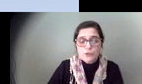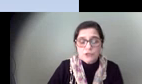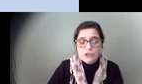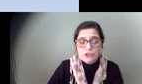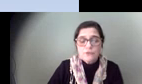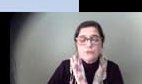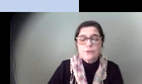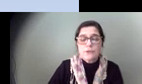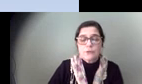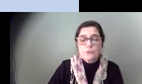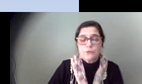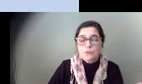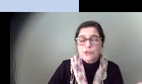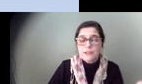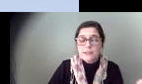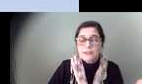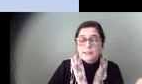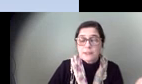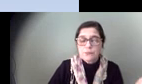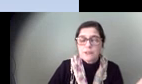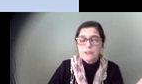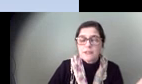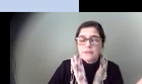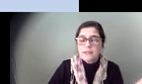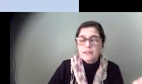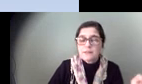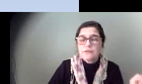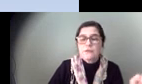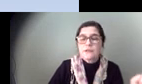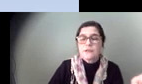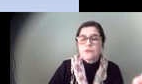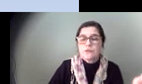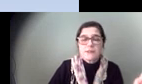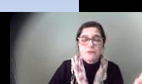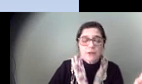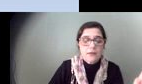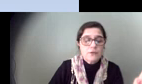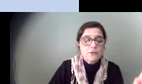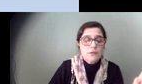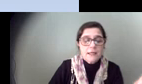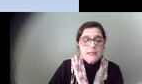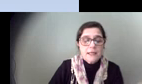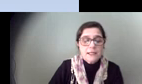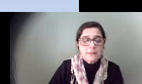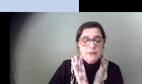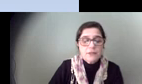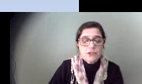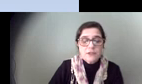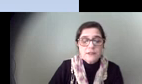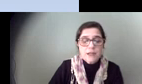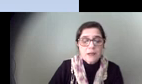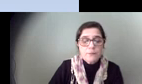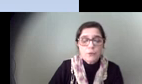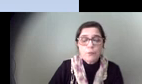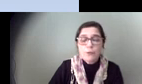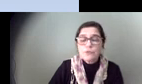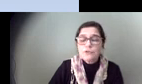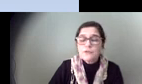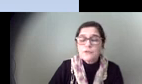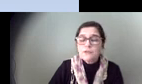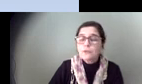pontos positivos, né, os pontos de atenção e evidências dos itens observados, e ele também vai registrar